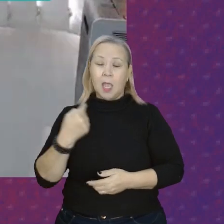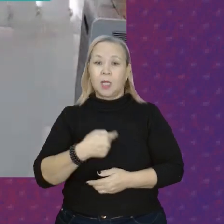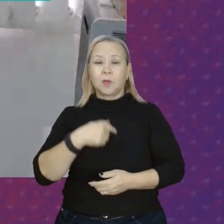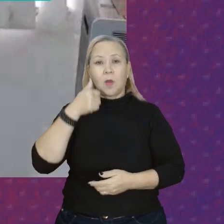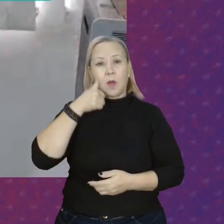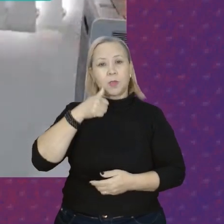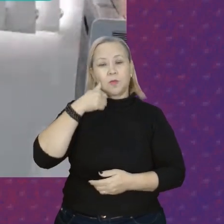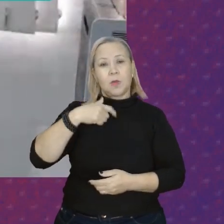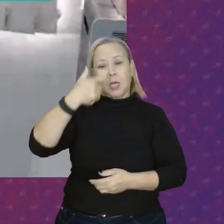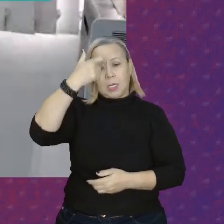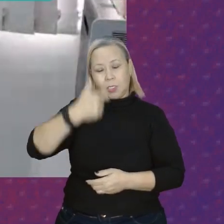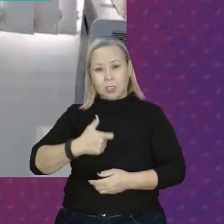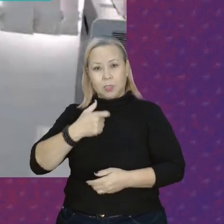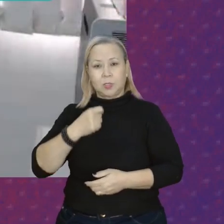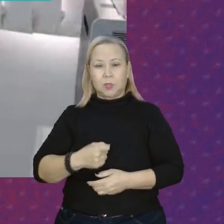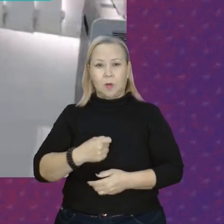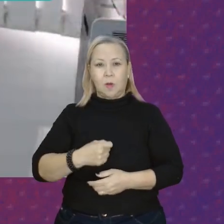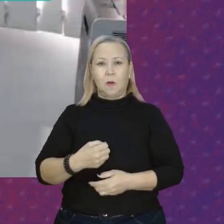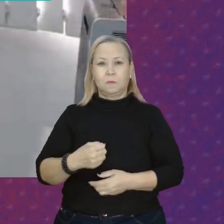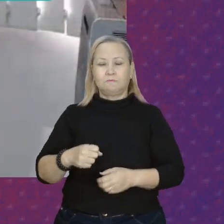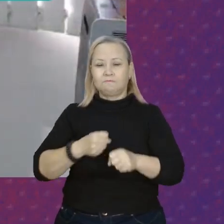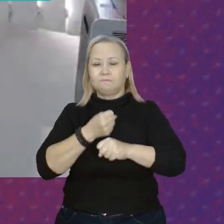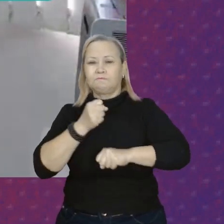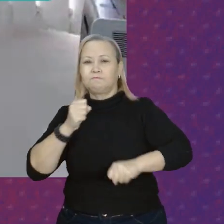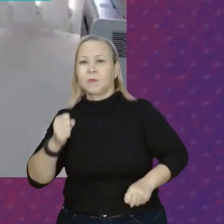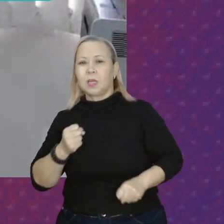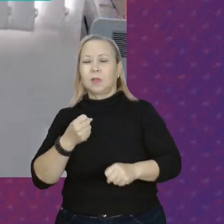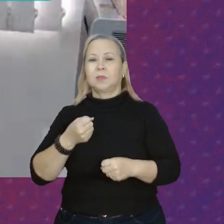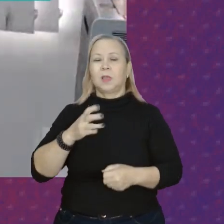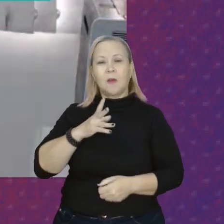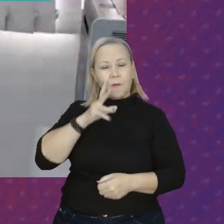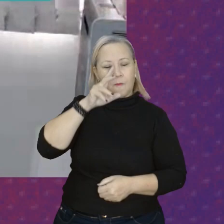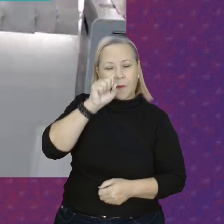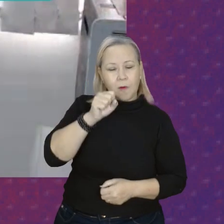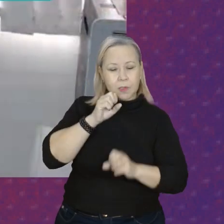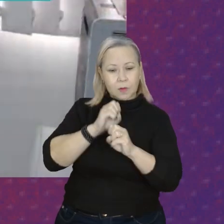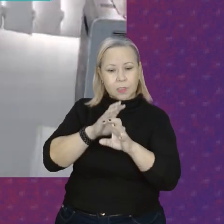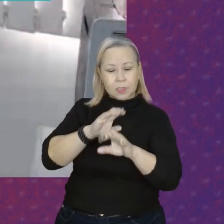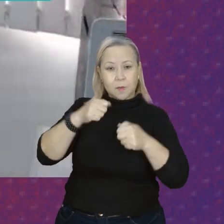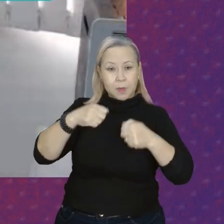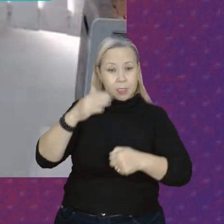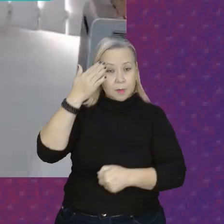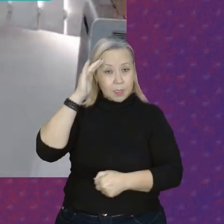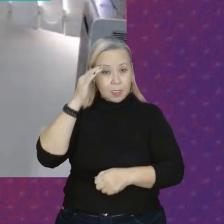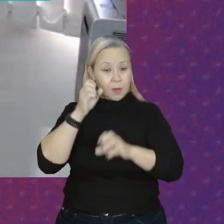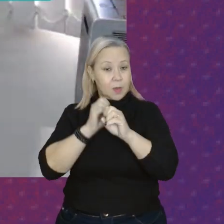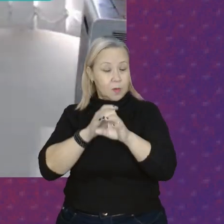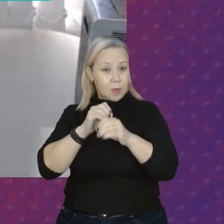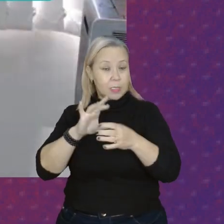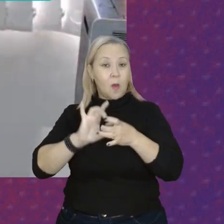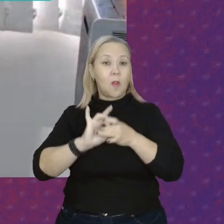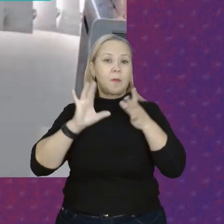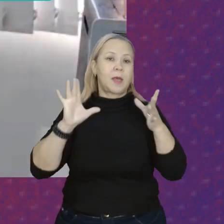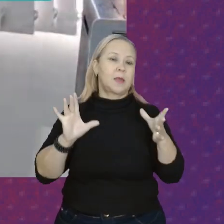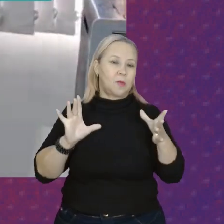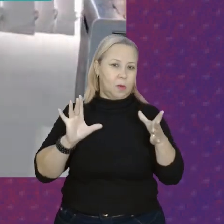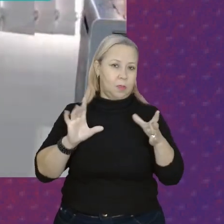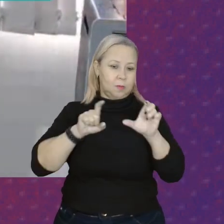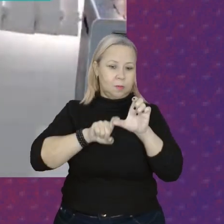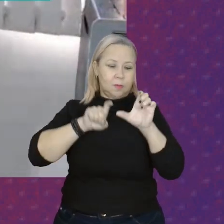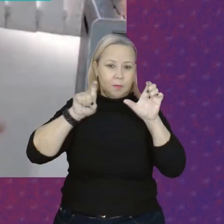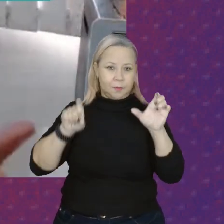que somos a grande força da educação, também precisamos entender que uma educação emancipadora